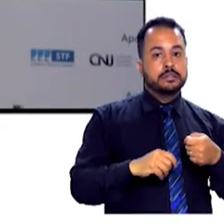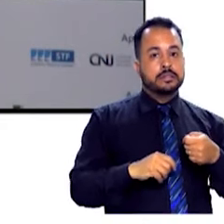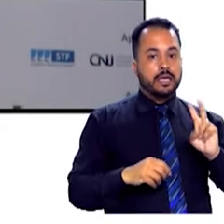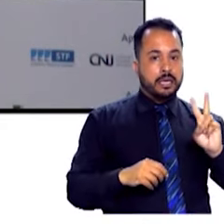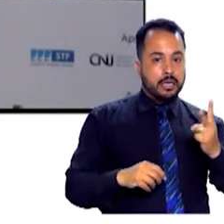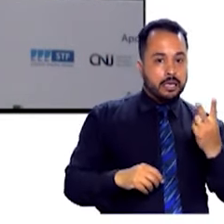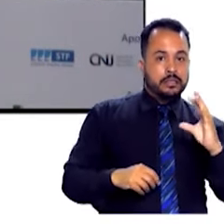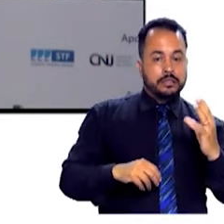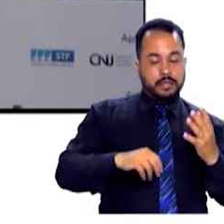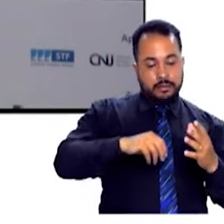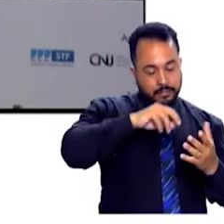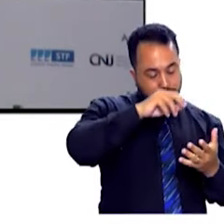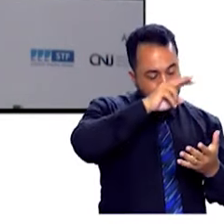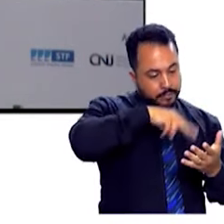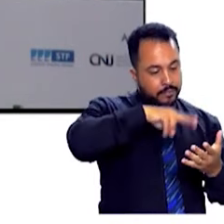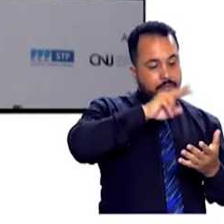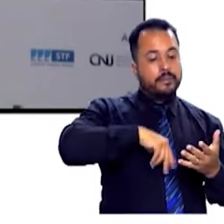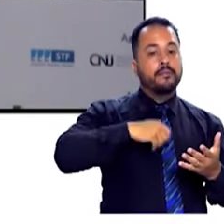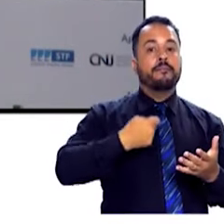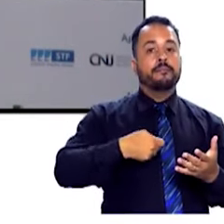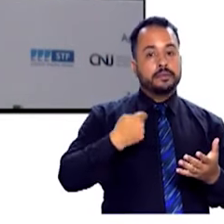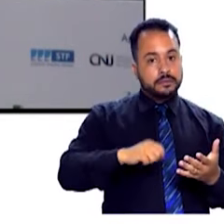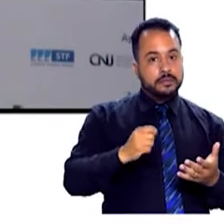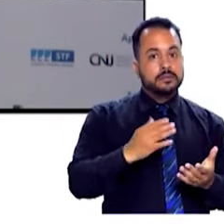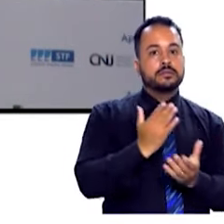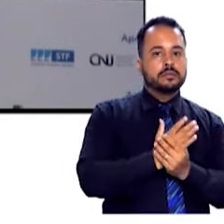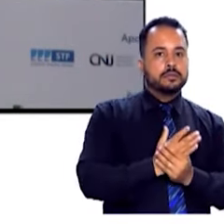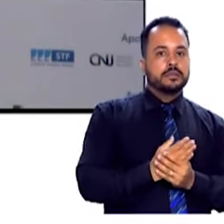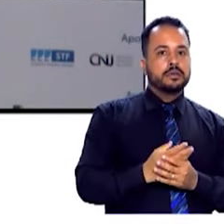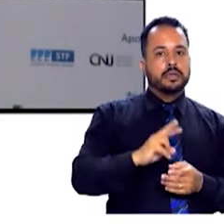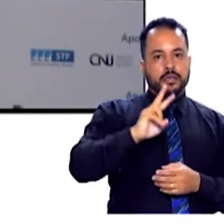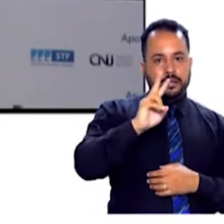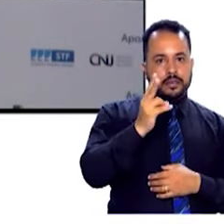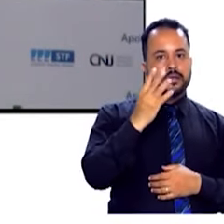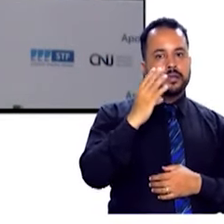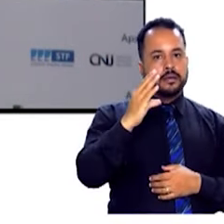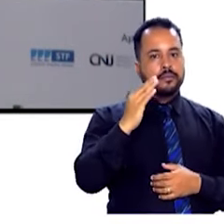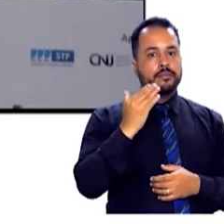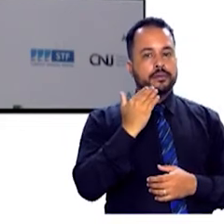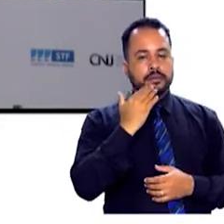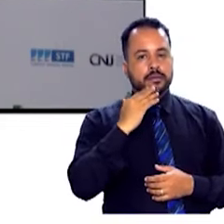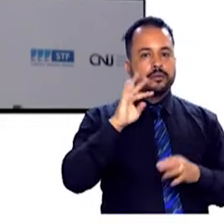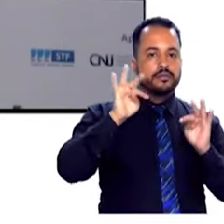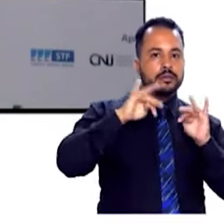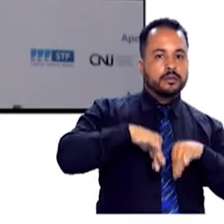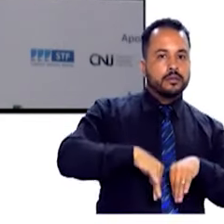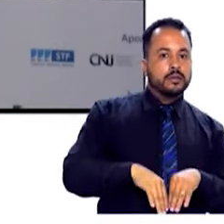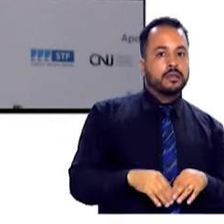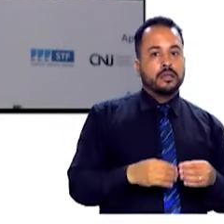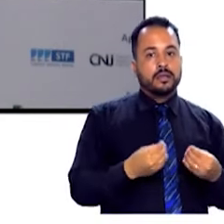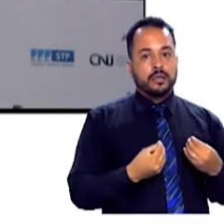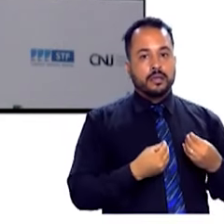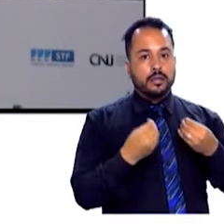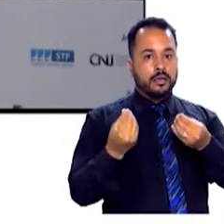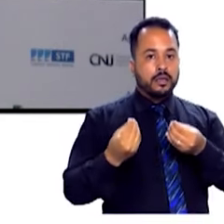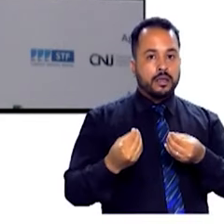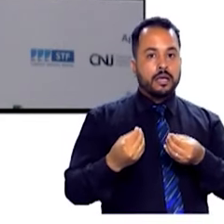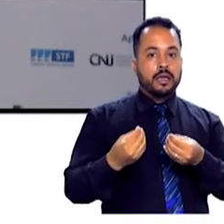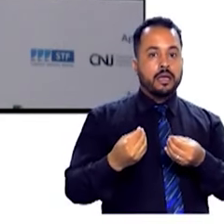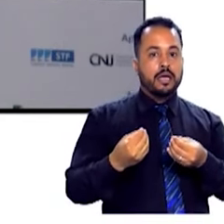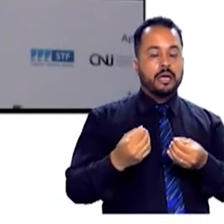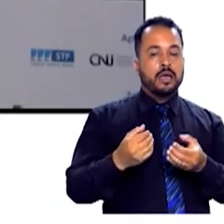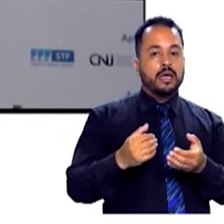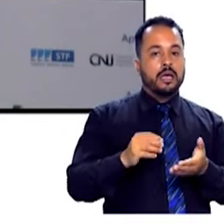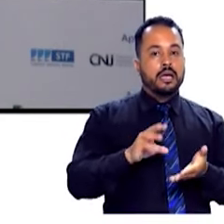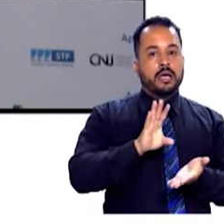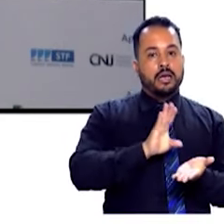hcs e o pedido final do HC eh pmin era devolver ao hábitat natural não há